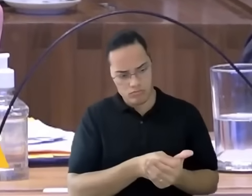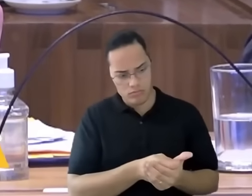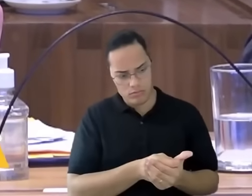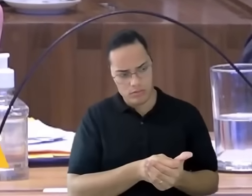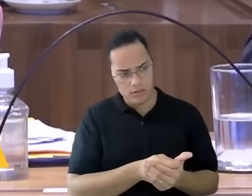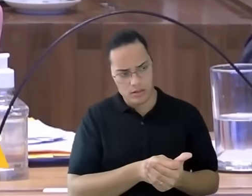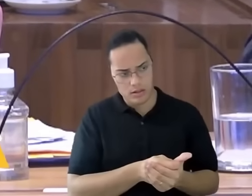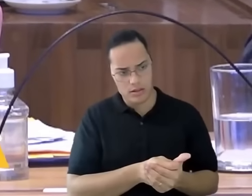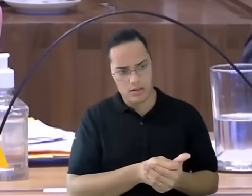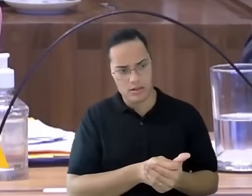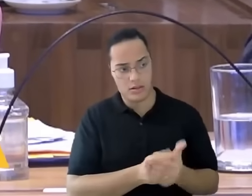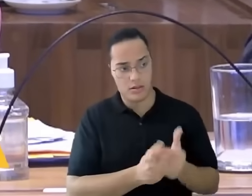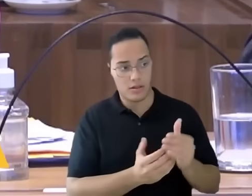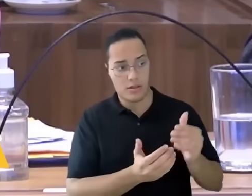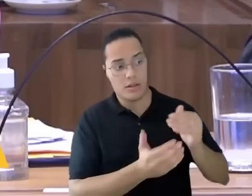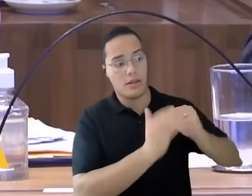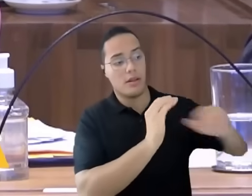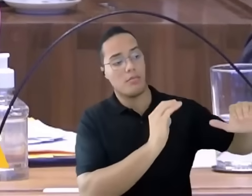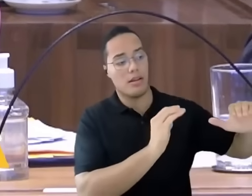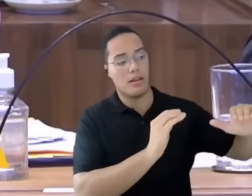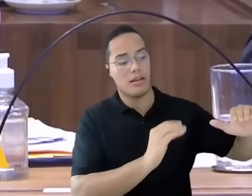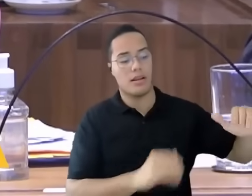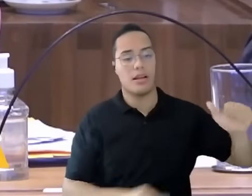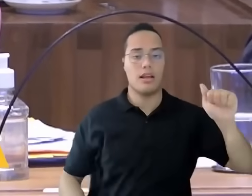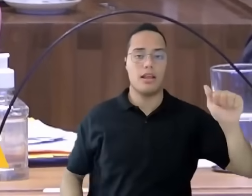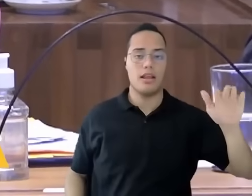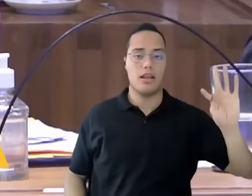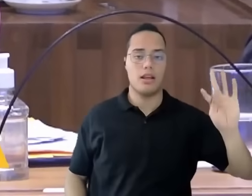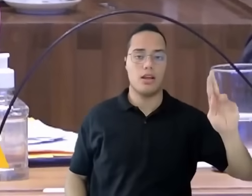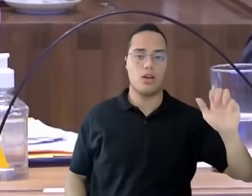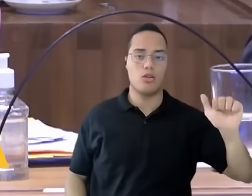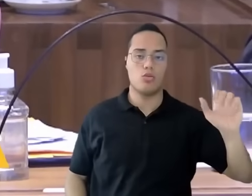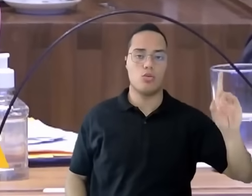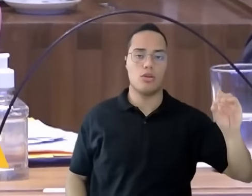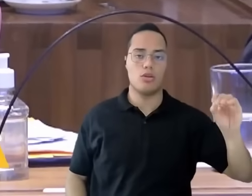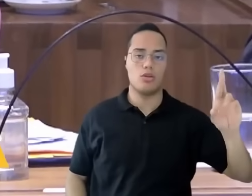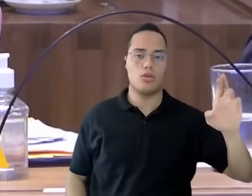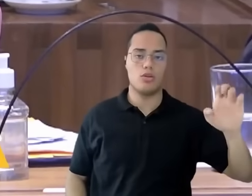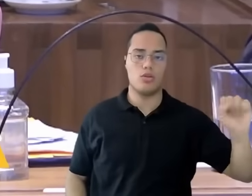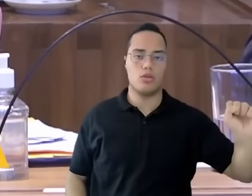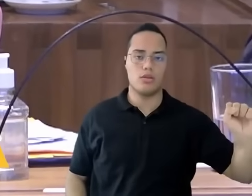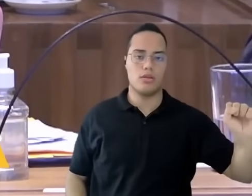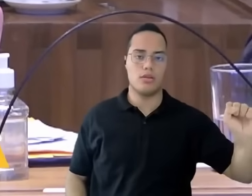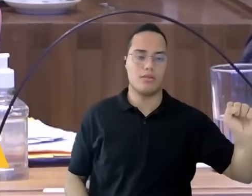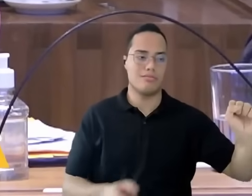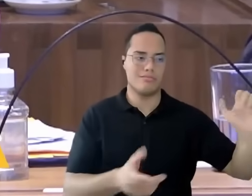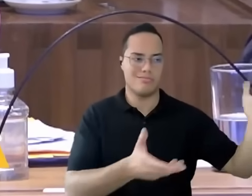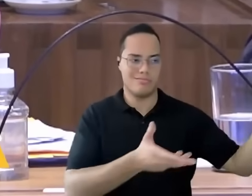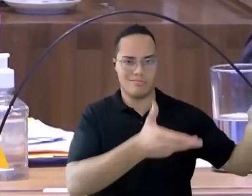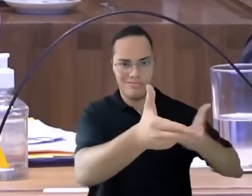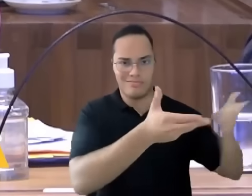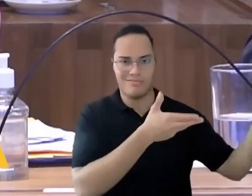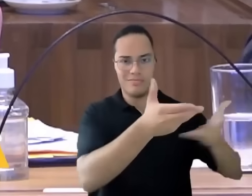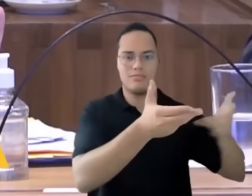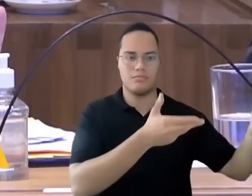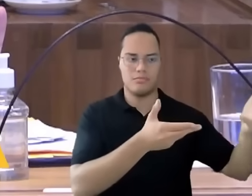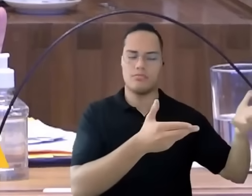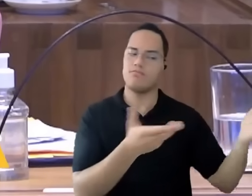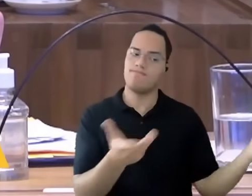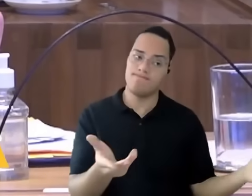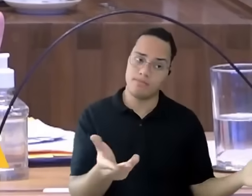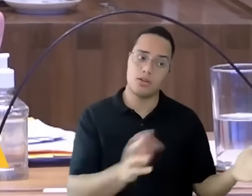para os atuadores nós tivemos uma quebra nesse fluxo de informação e isso levou